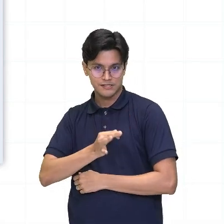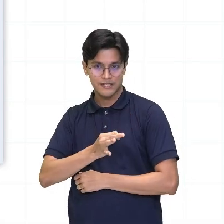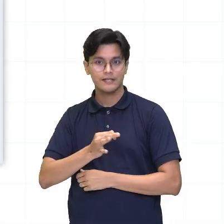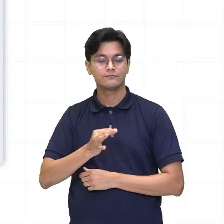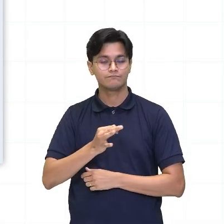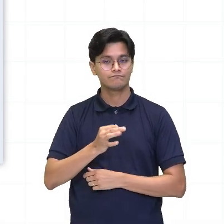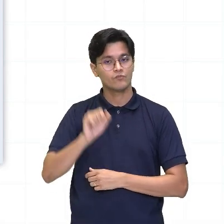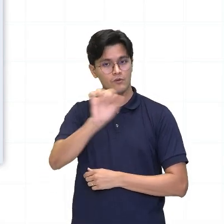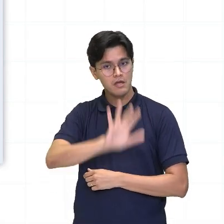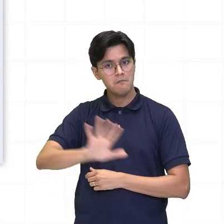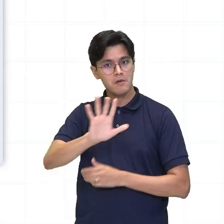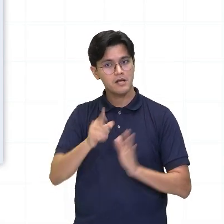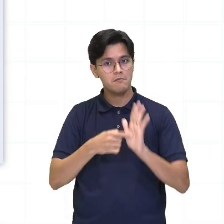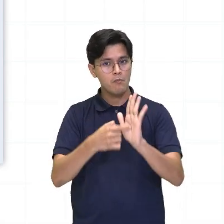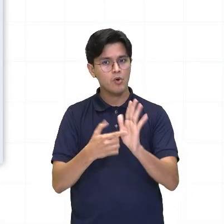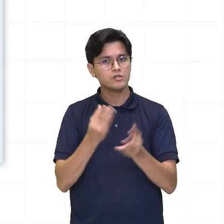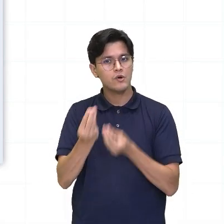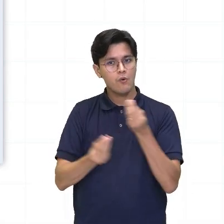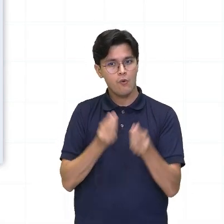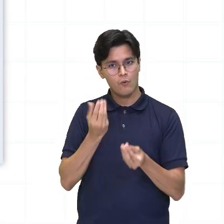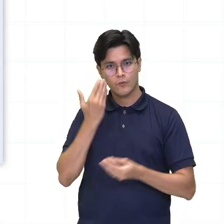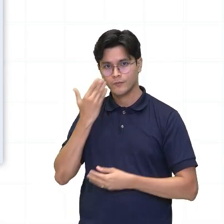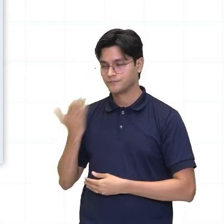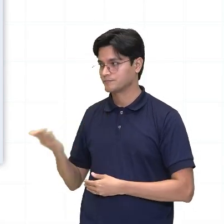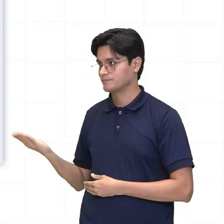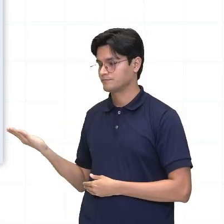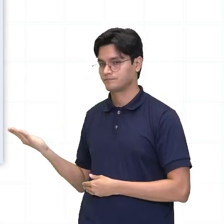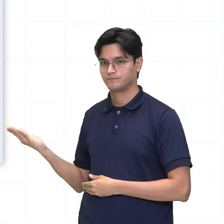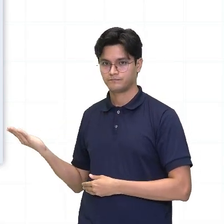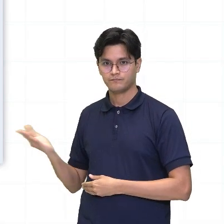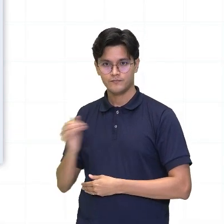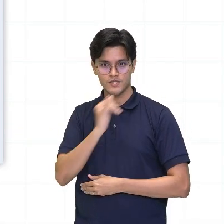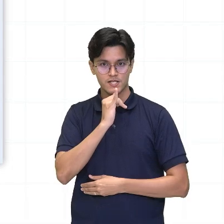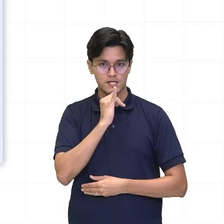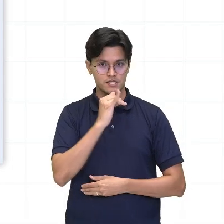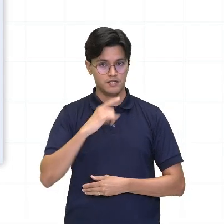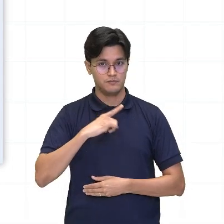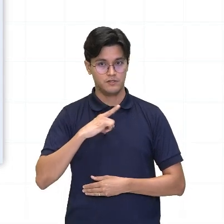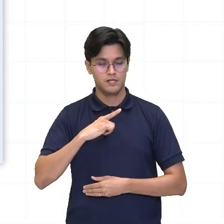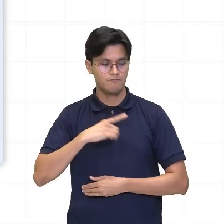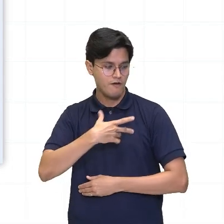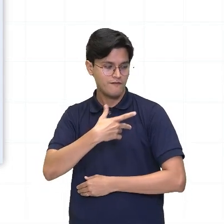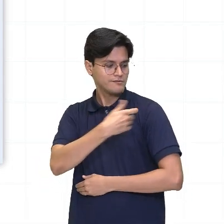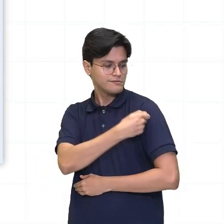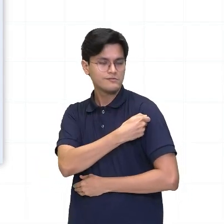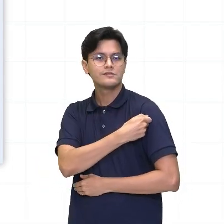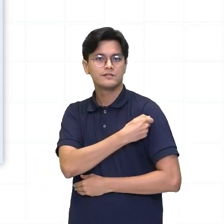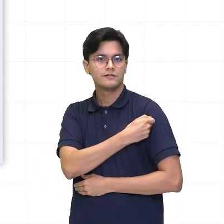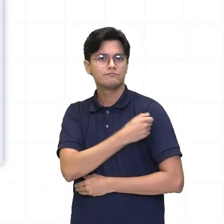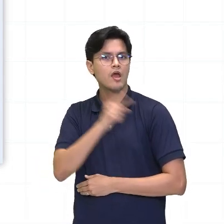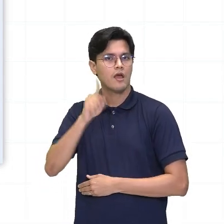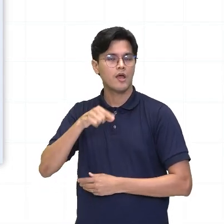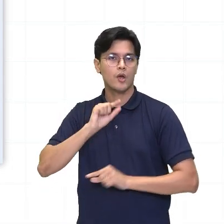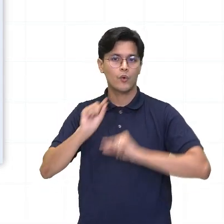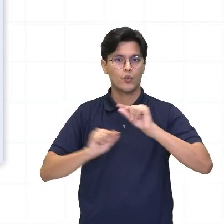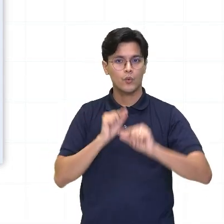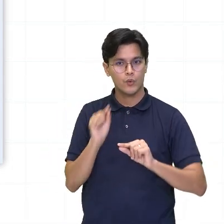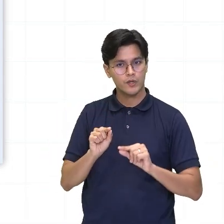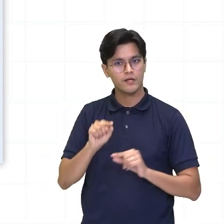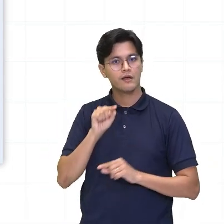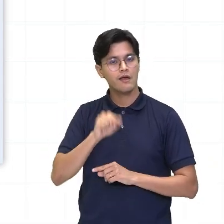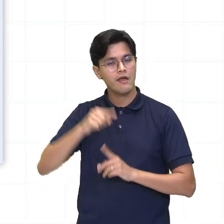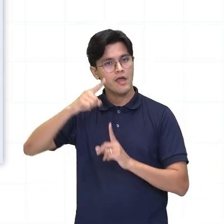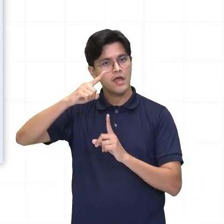né, uma vacina que ela vai ser uma versão bastante enfraquecida ou totalmente inativada do